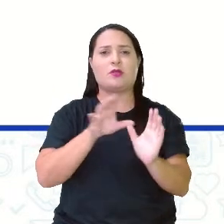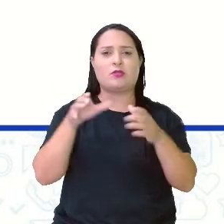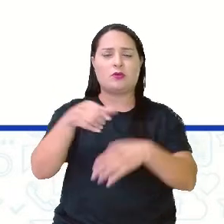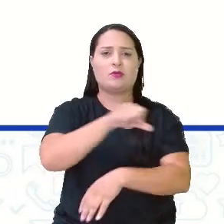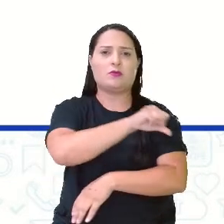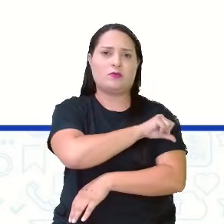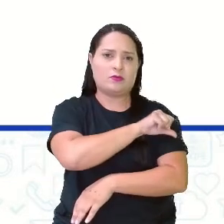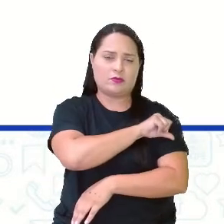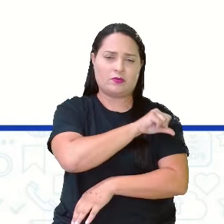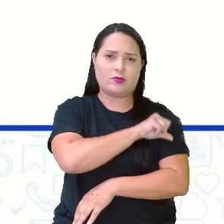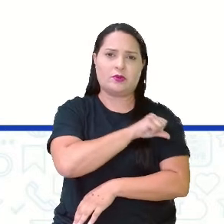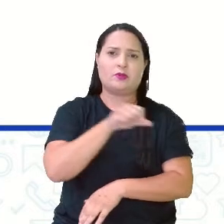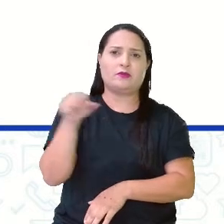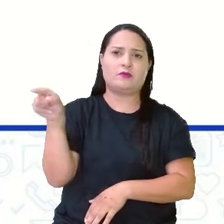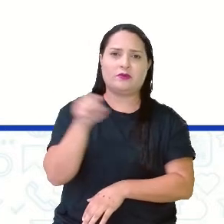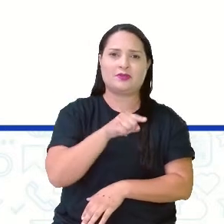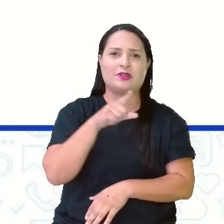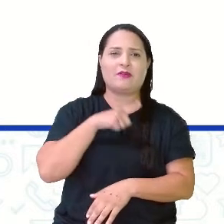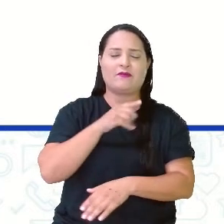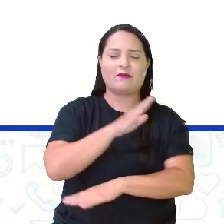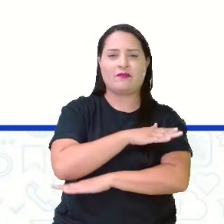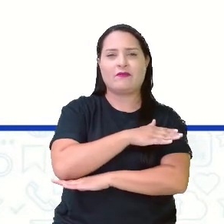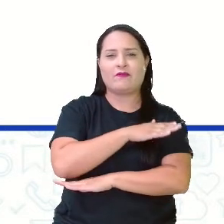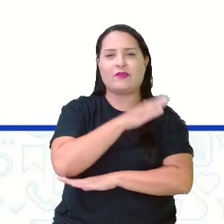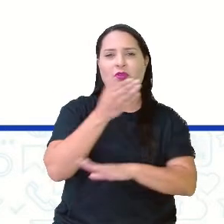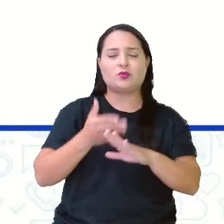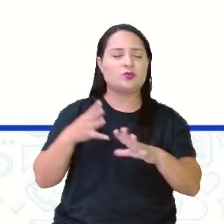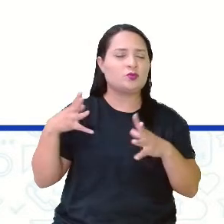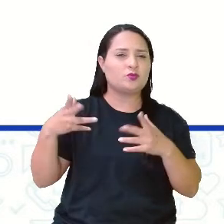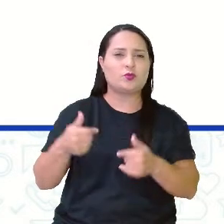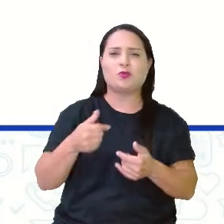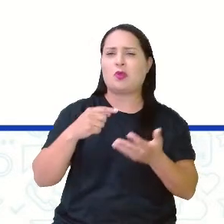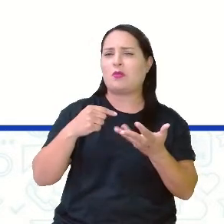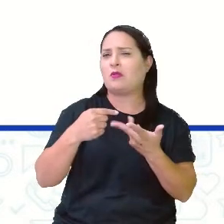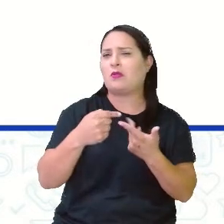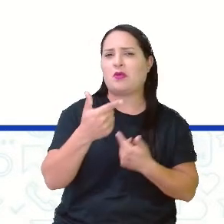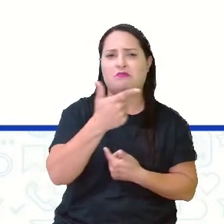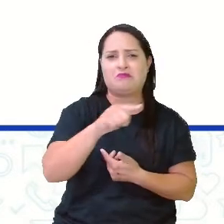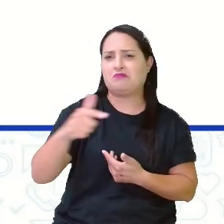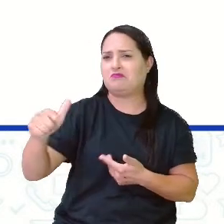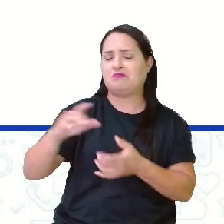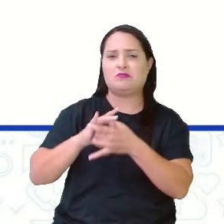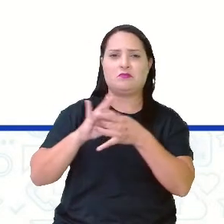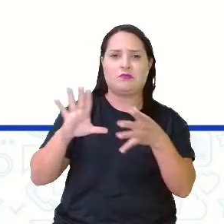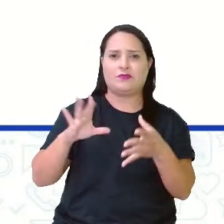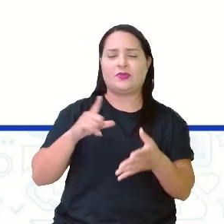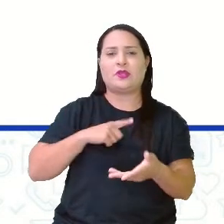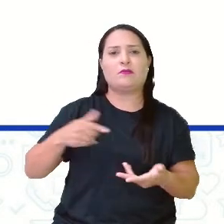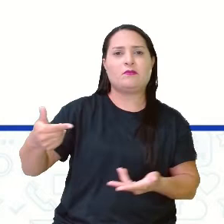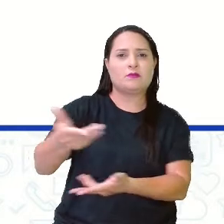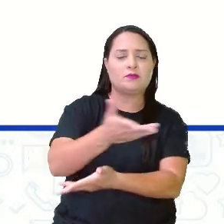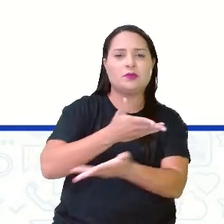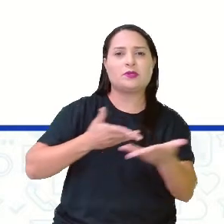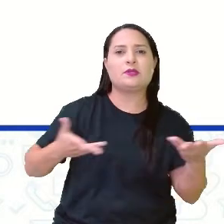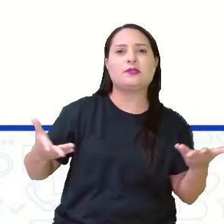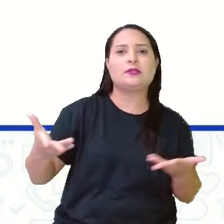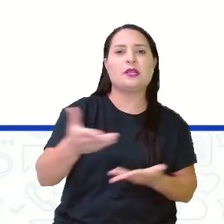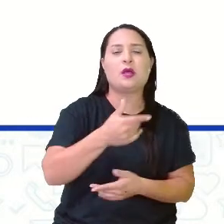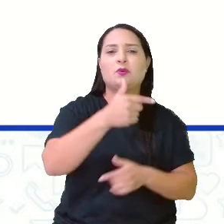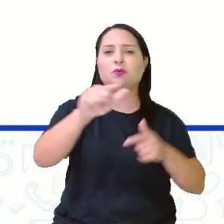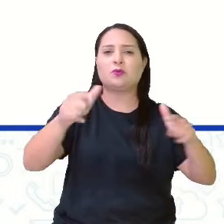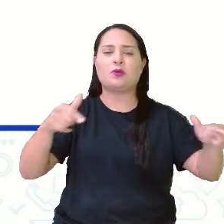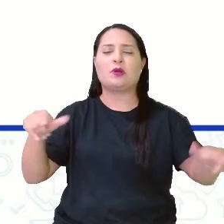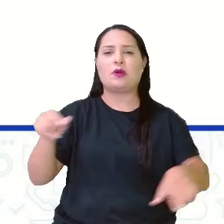vocês vão poder ver na íntegra, né? E quantas vezes quiser, além da oportunidade de compartilhar com aqueles